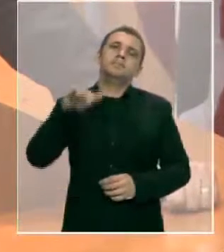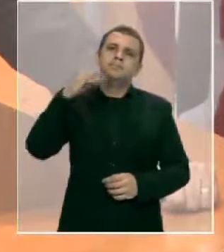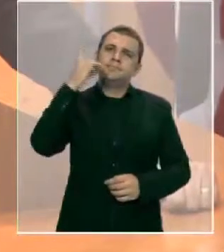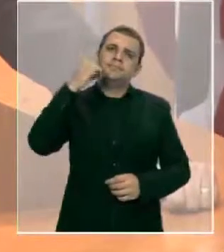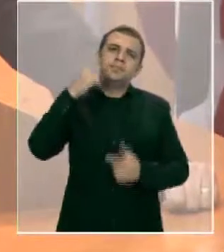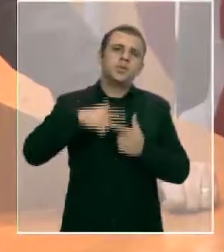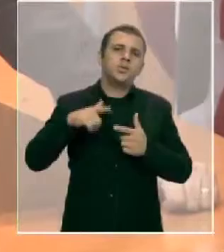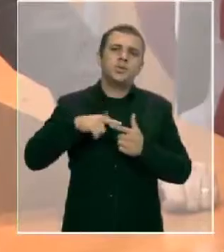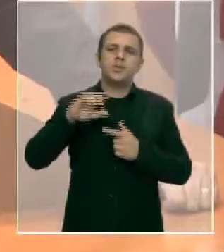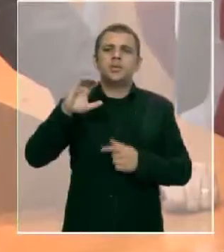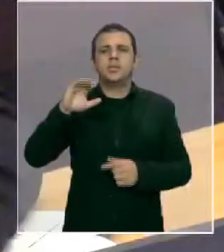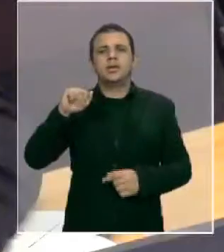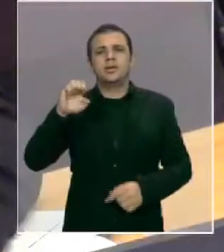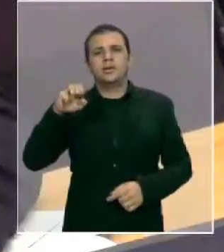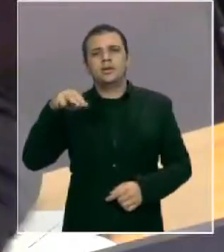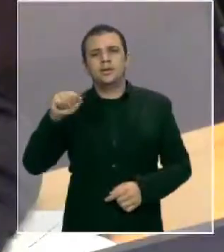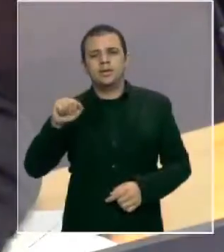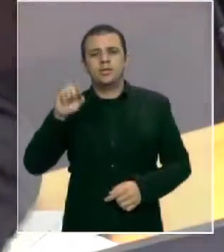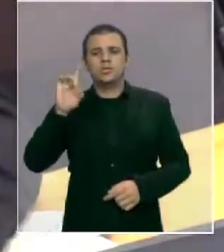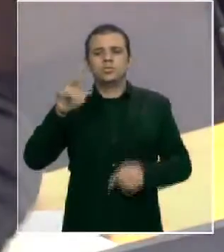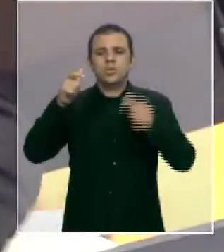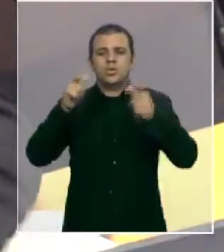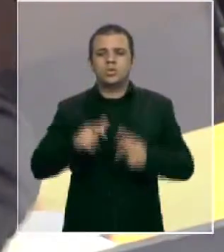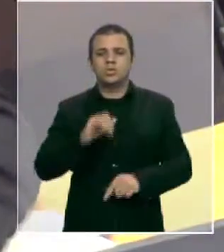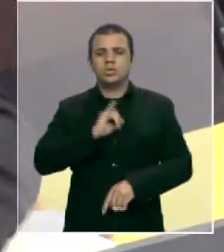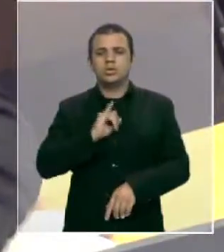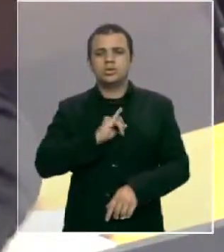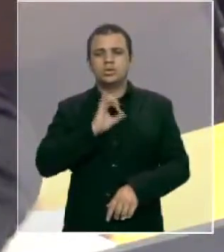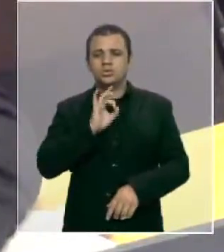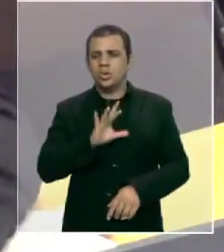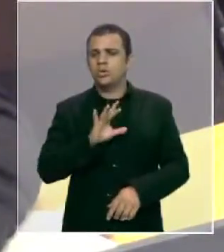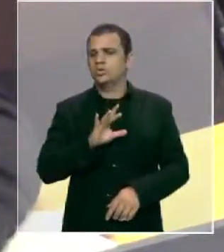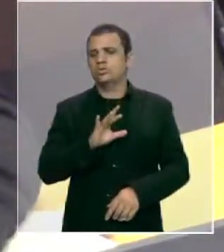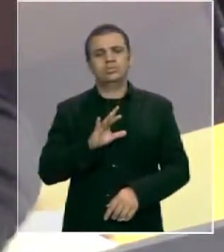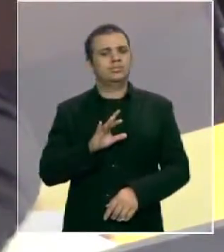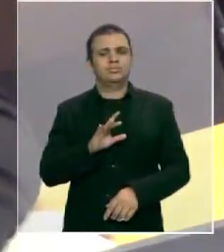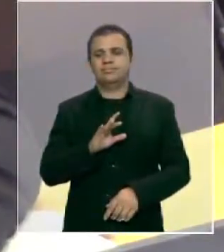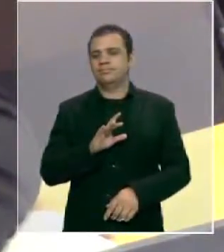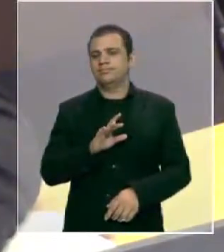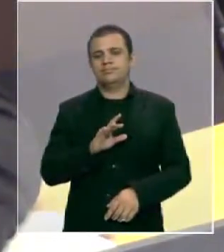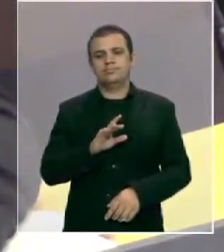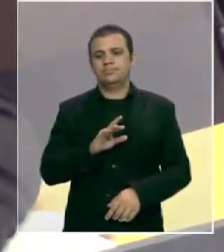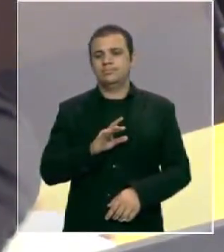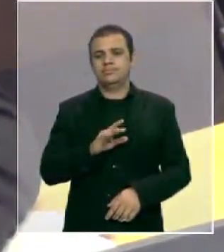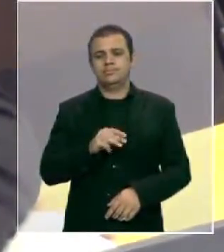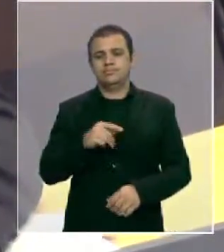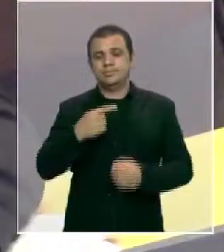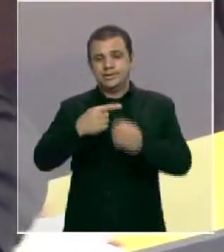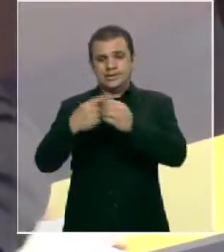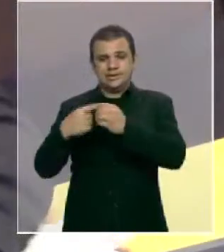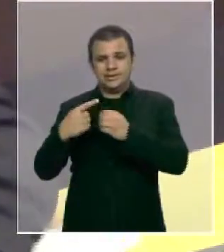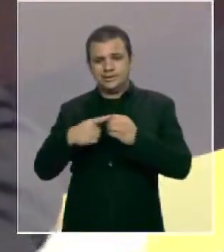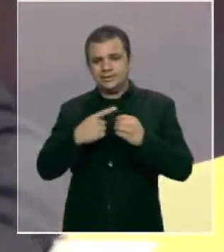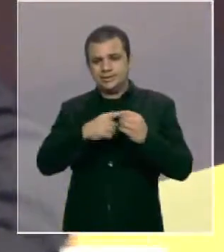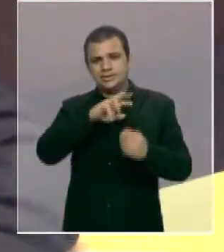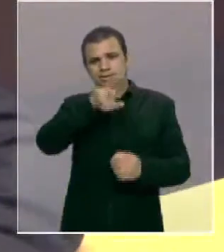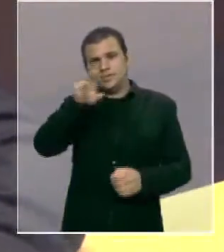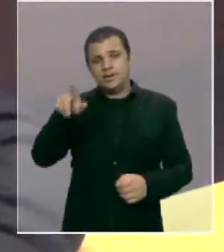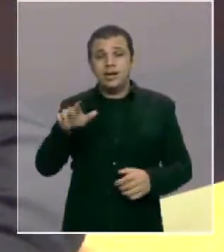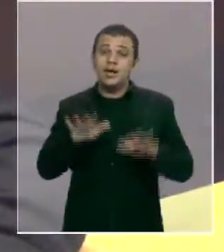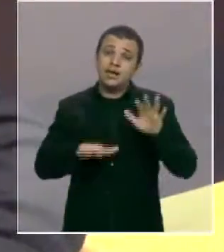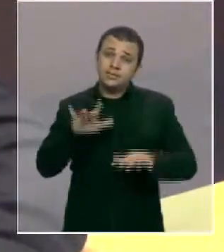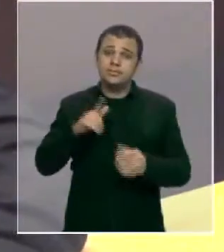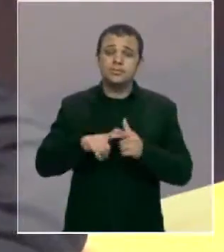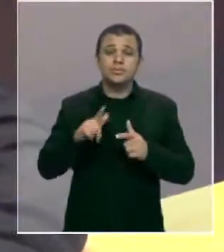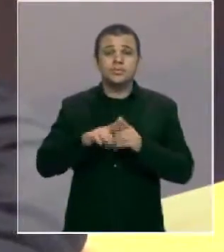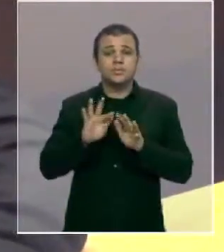Imperatriz, em todos os municípios. São problemas tão simples que eu vou citar 2 problemas. Um do município de Araguanã, que o